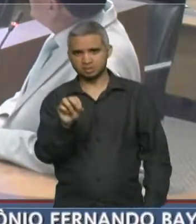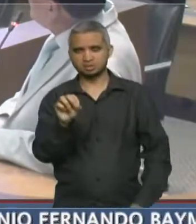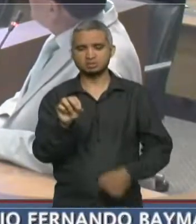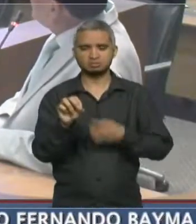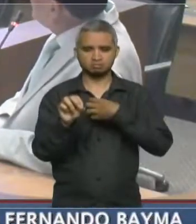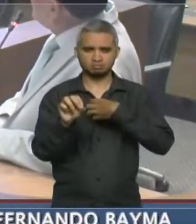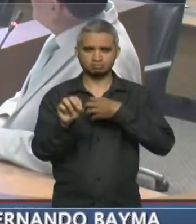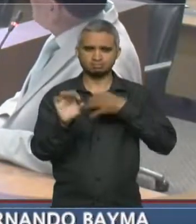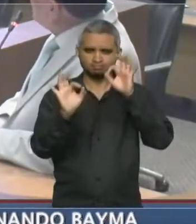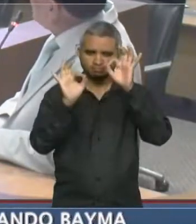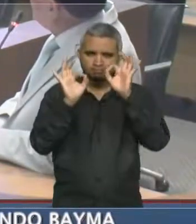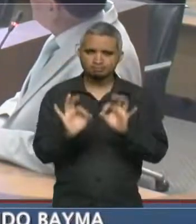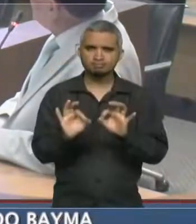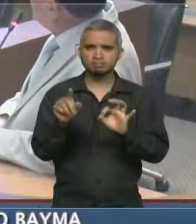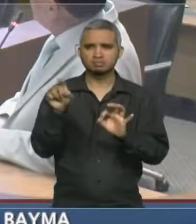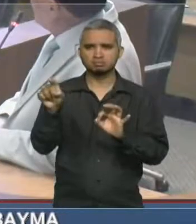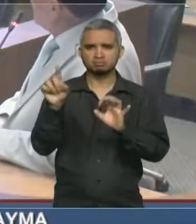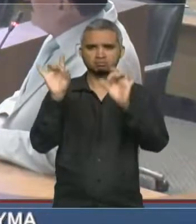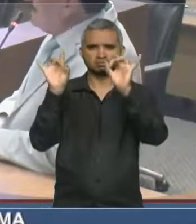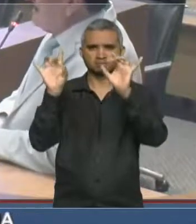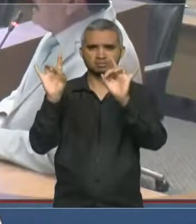de Justiça do Estado do Maranhão.